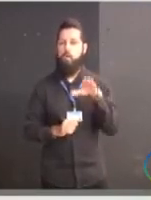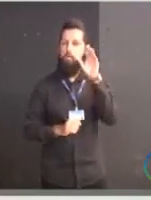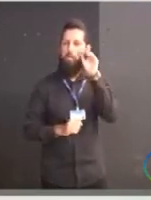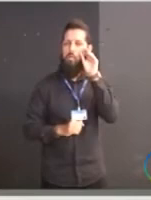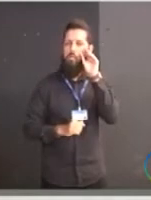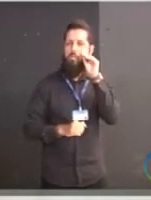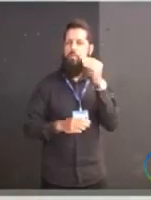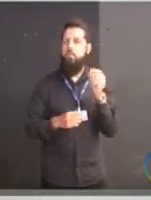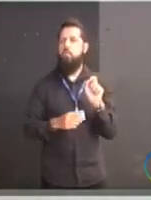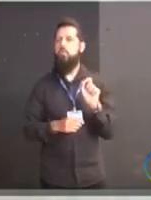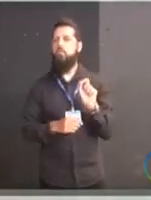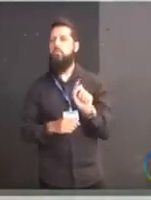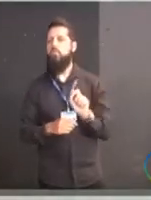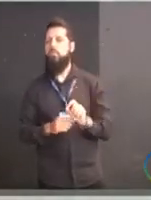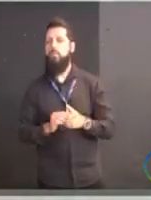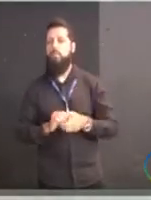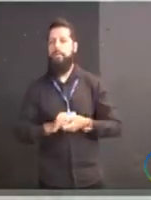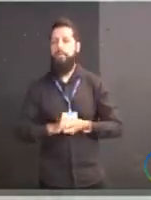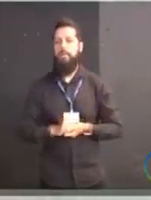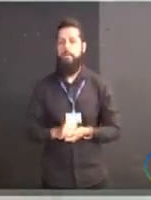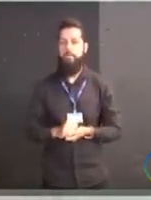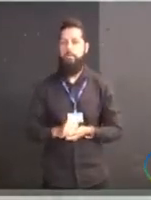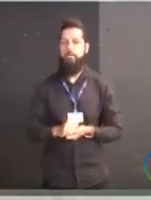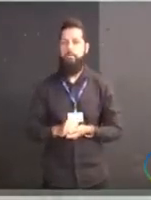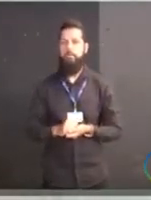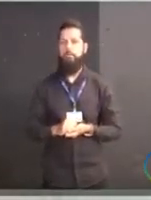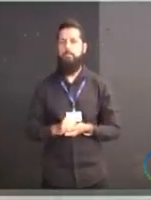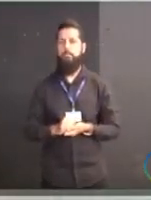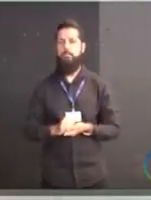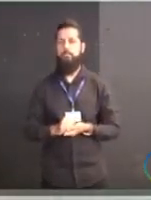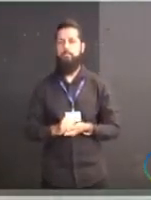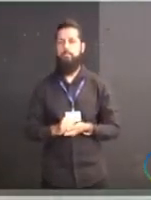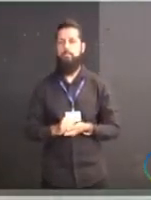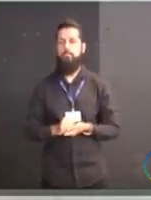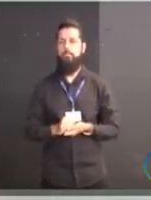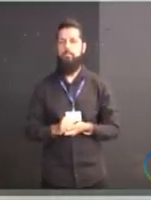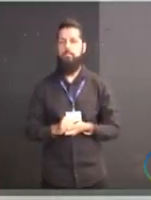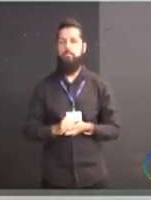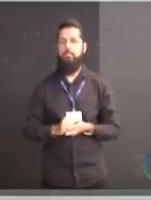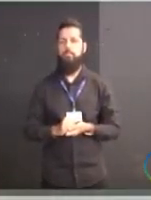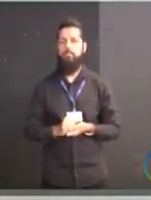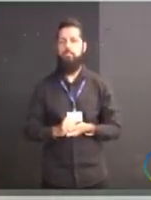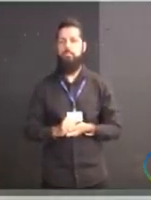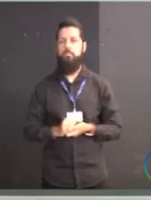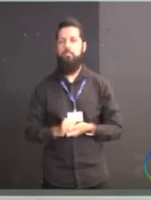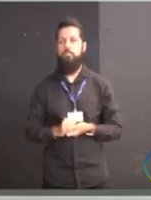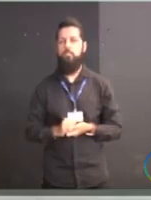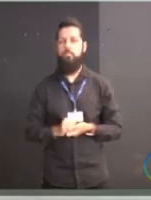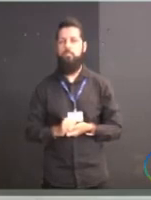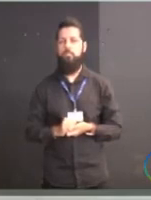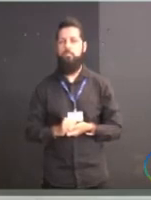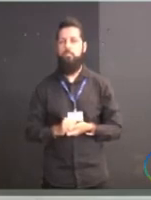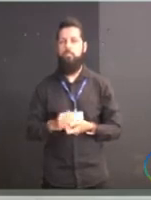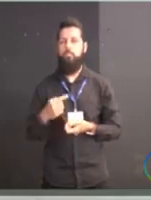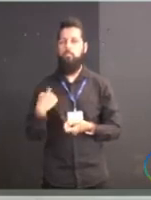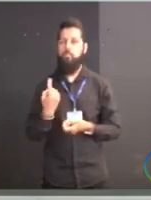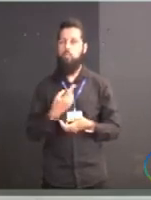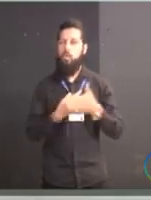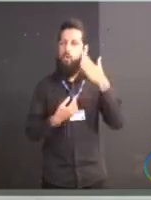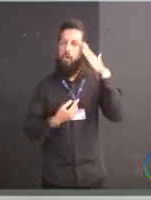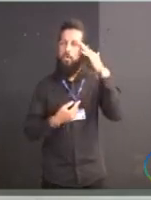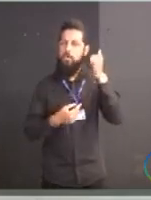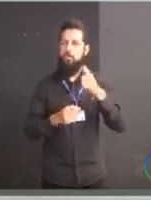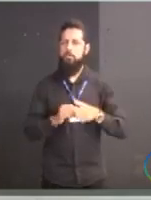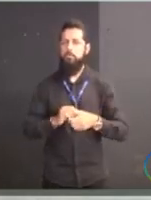seguinte. No Livro dos Espíritos, como aliás você também precisou aí, nós sabemos que Deus